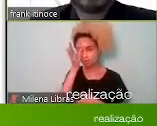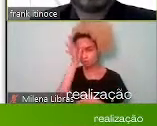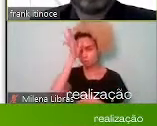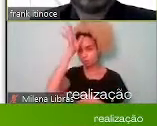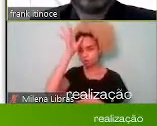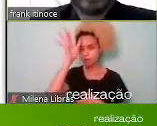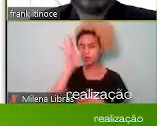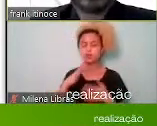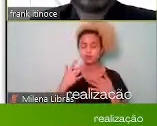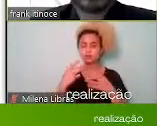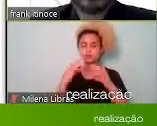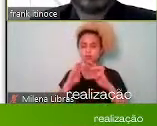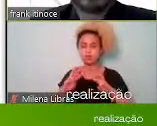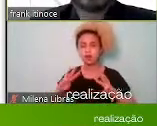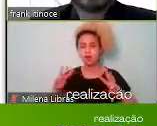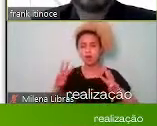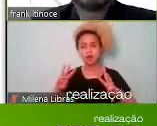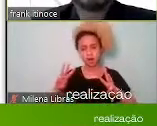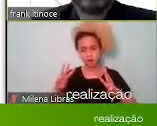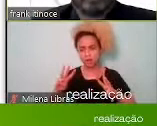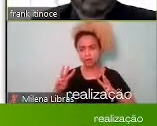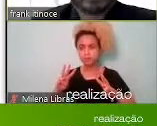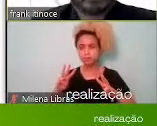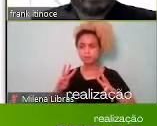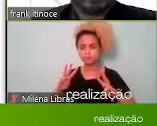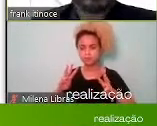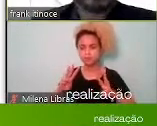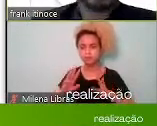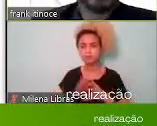né, www.corpo de bombeiros São Paulo,